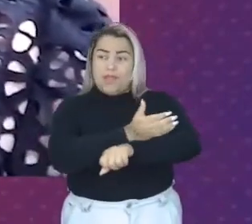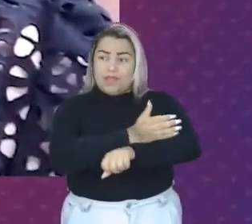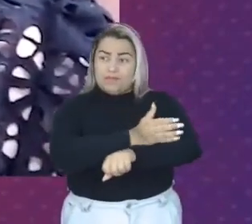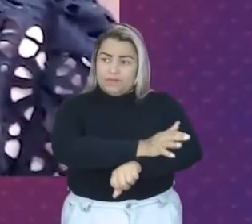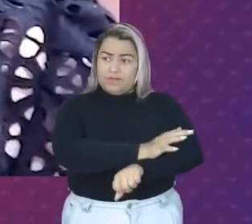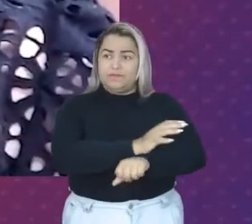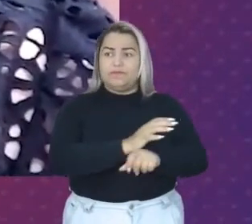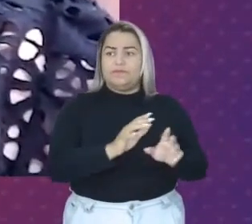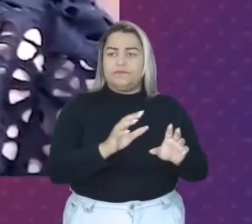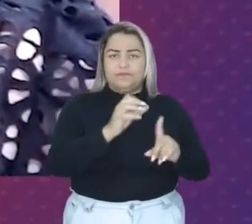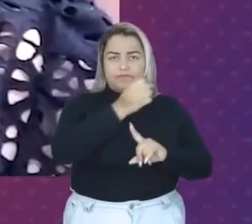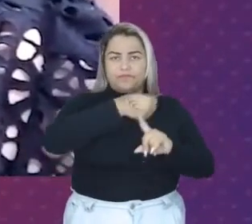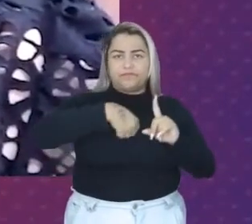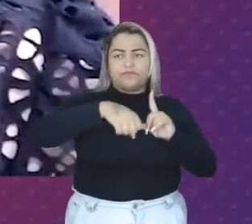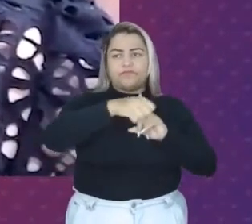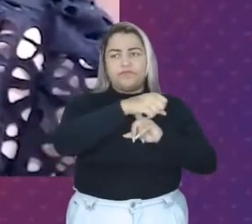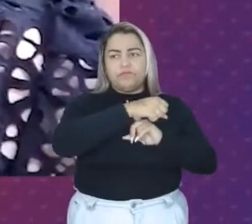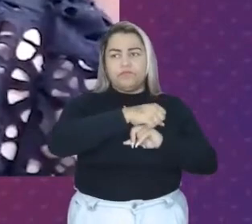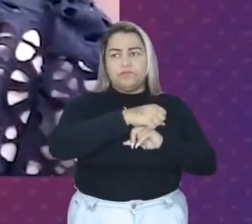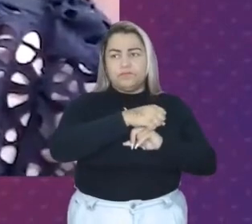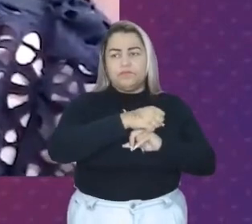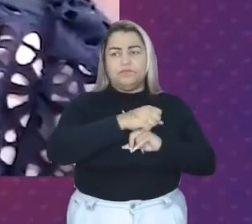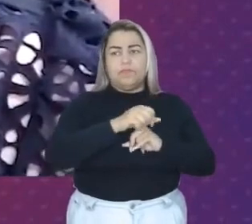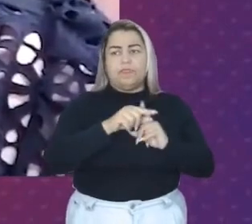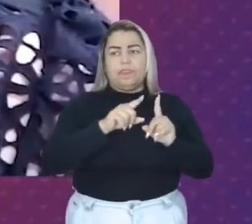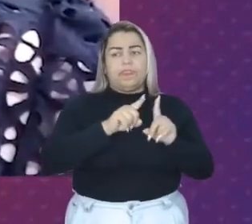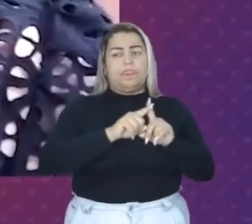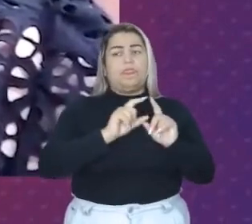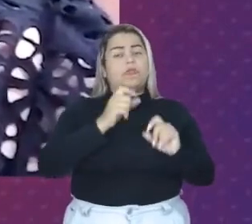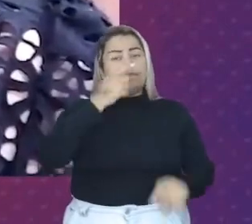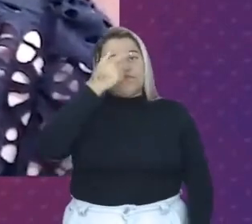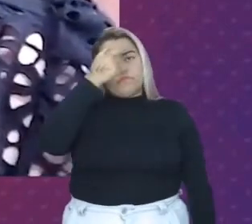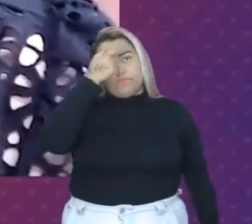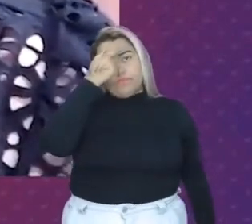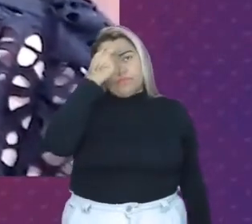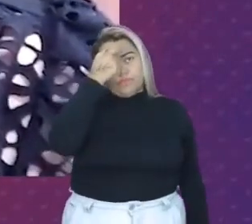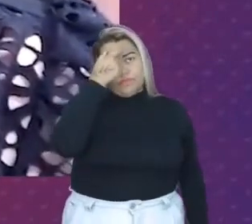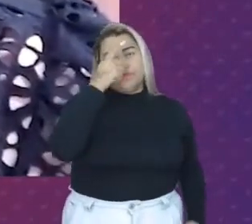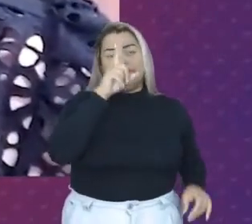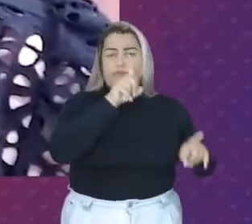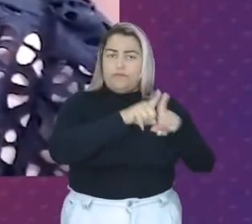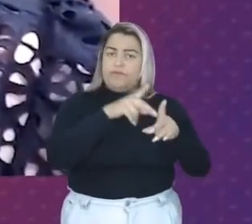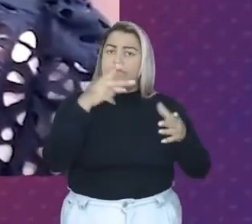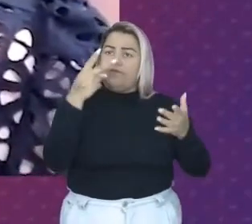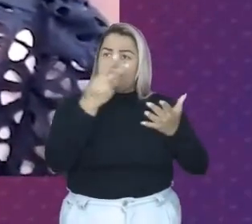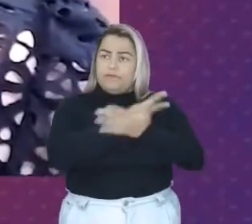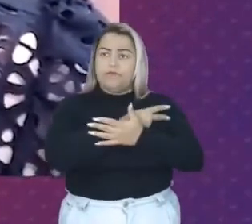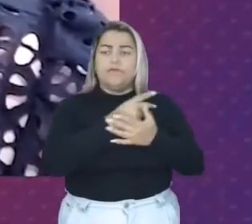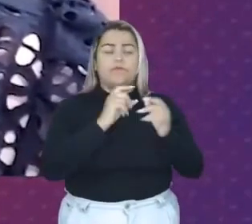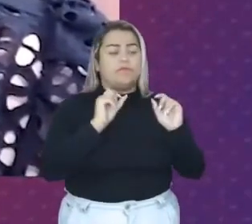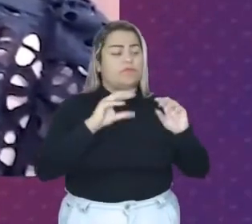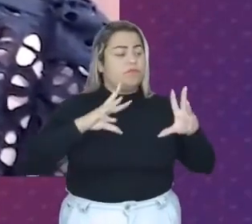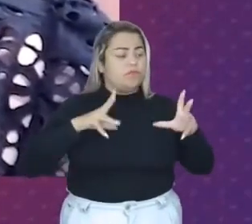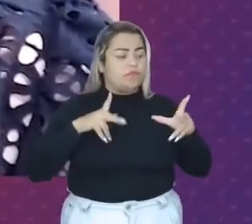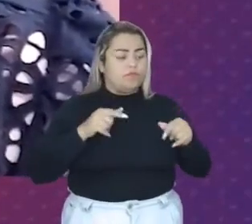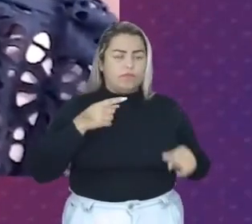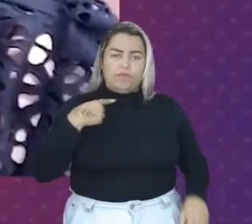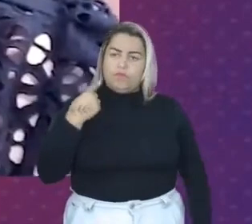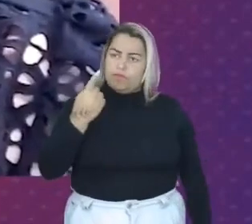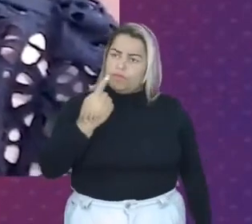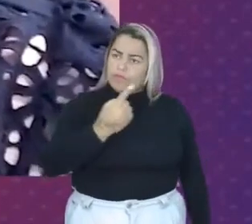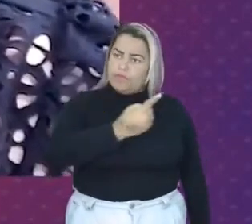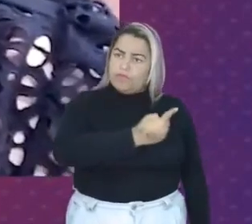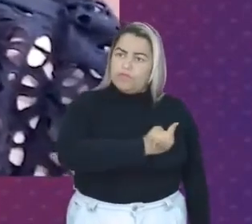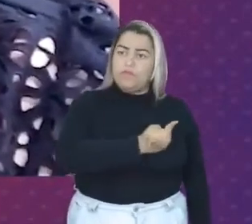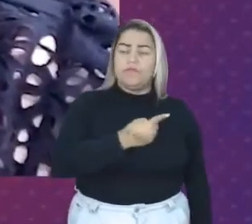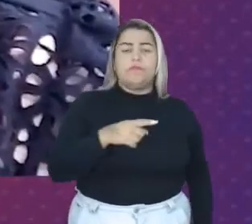a sociedade se mobilizar e ter consciência de que isso causa uma vergonha a todos nós, que é